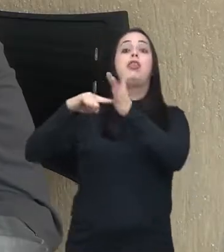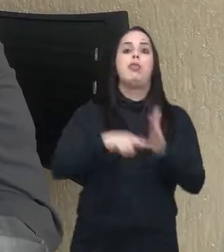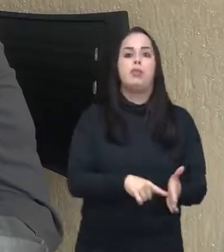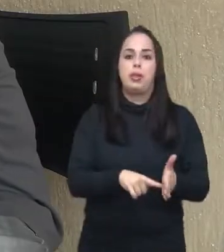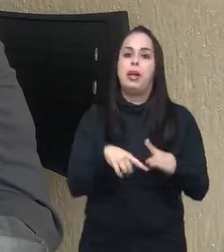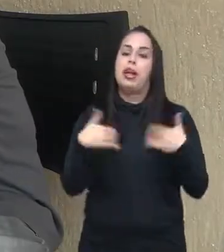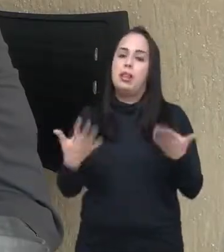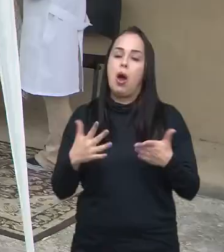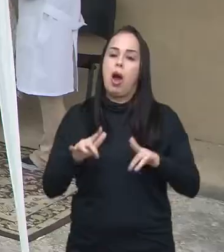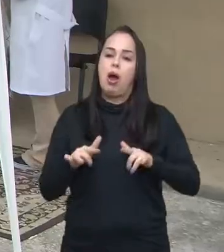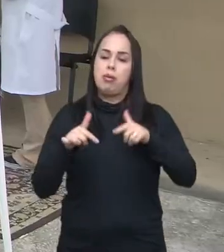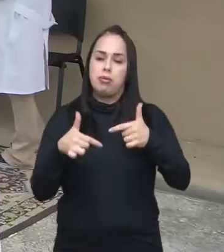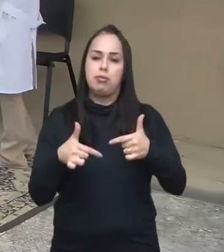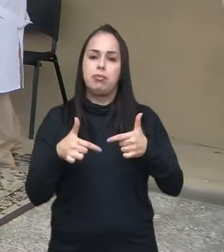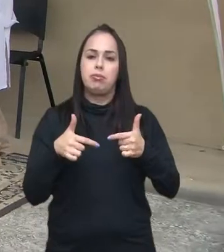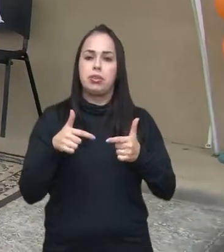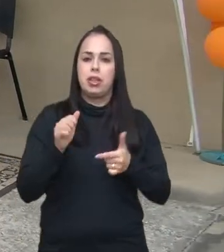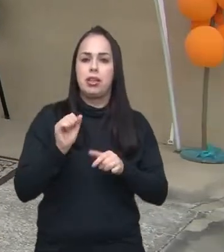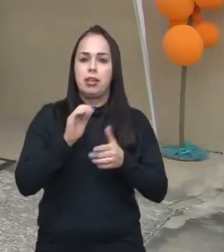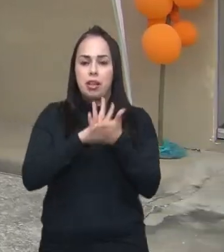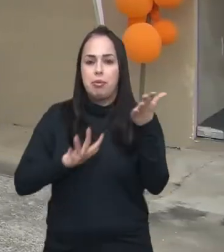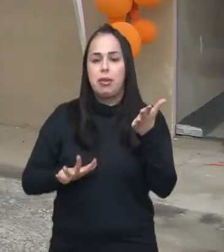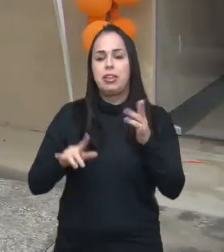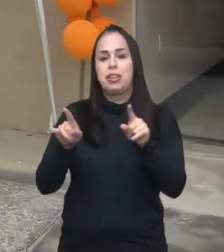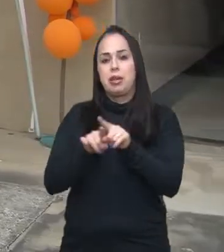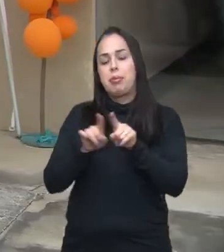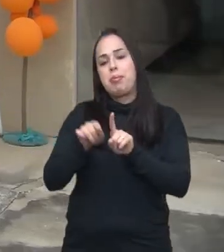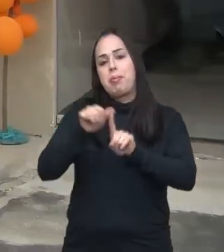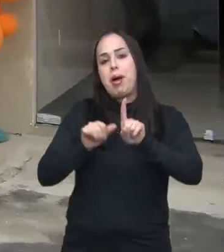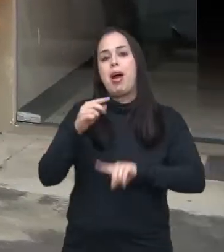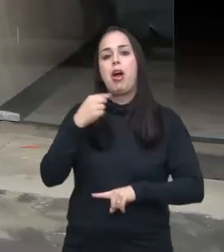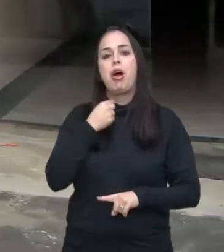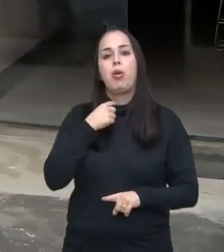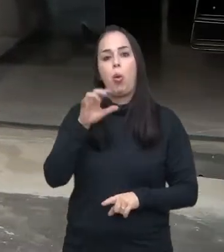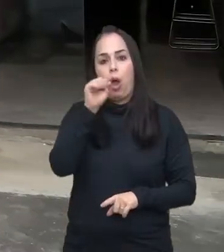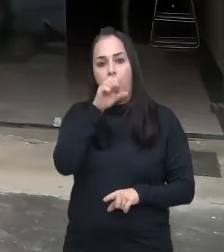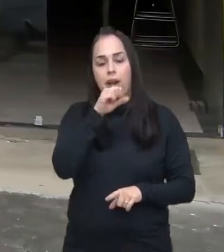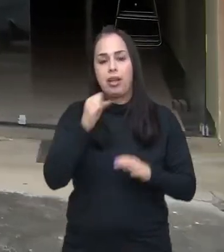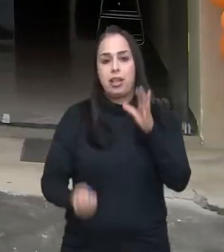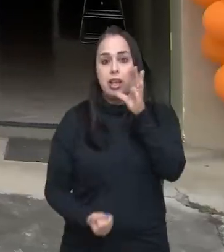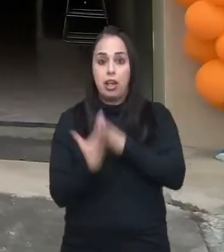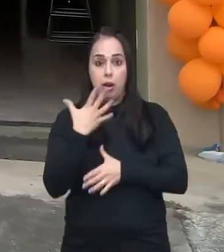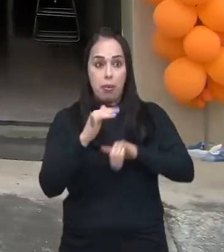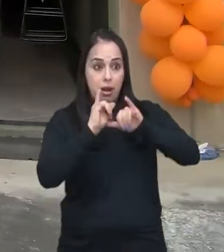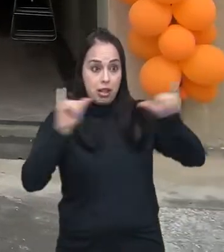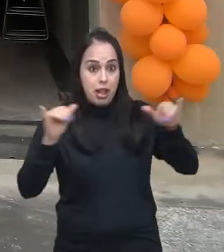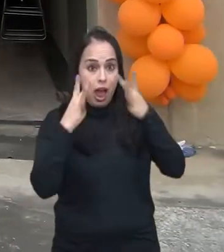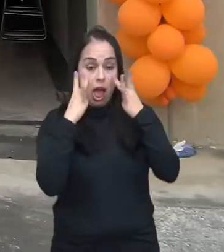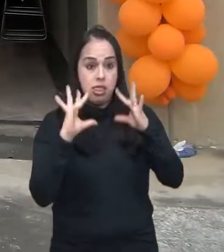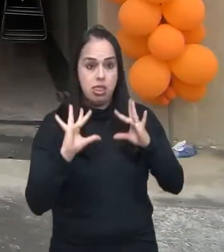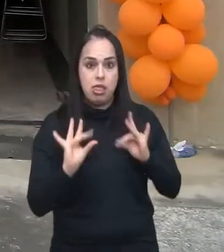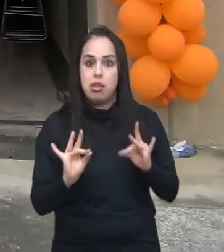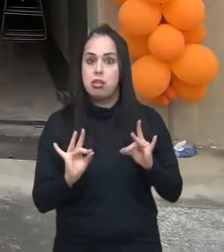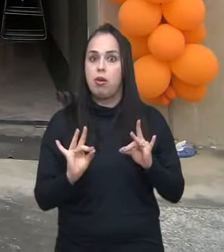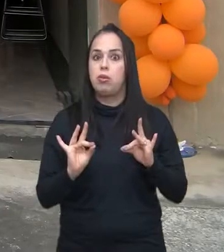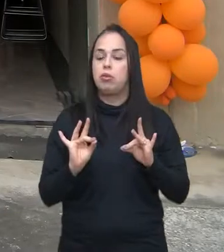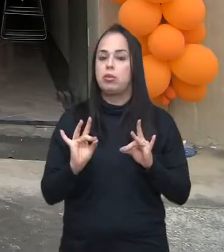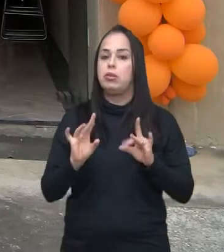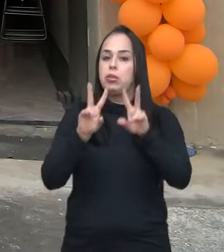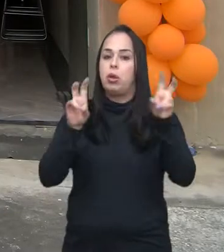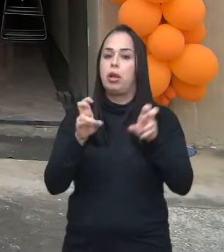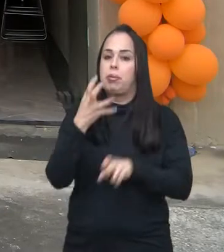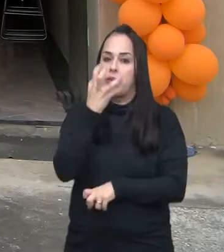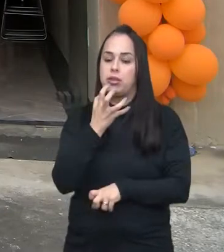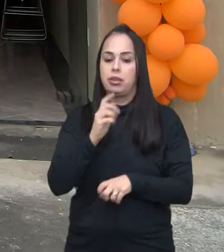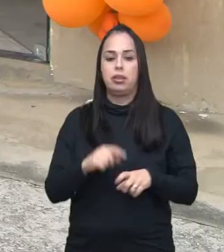crianças e adolescentes. A ação é uma das atividades que marcam a campanha Maio Laranja, criada para alertar a